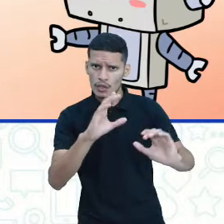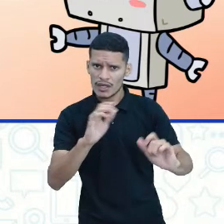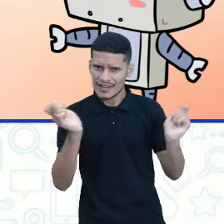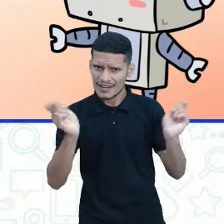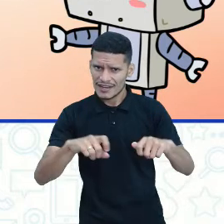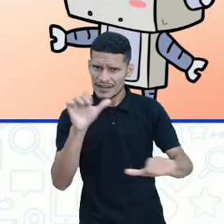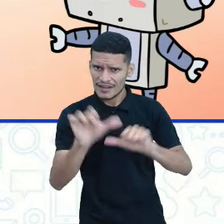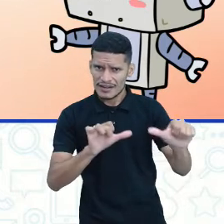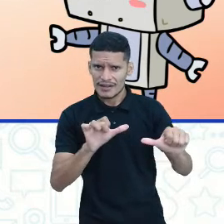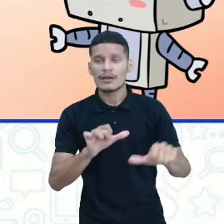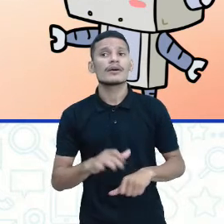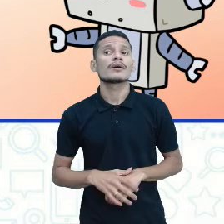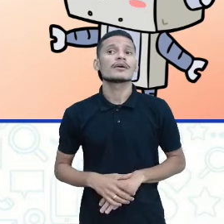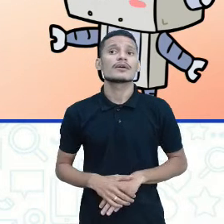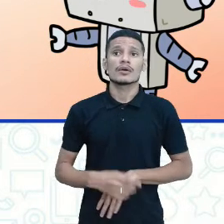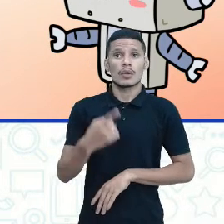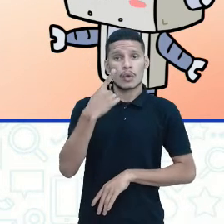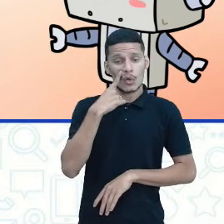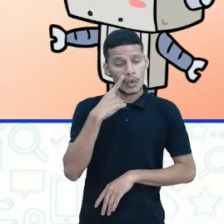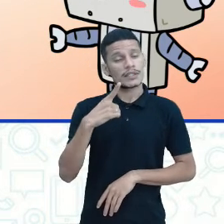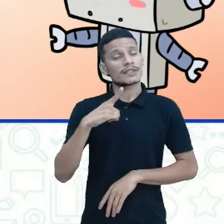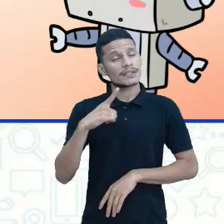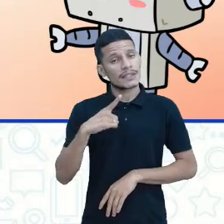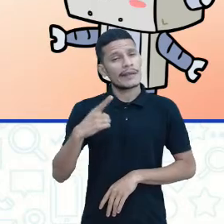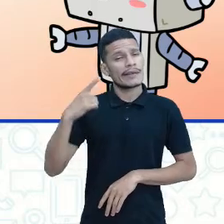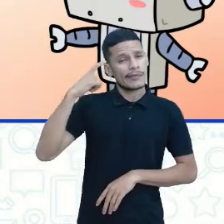comunicamos? Há suspeitas.